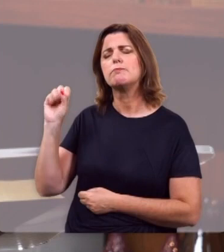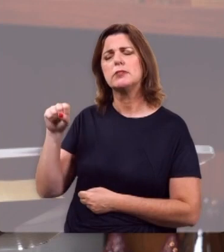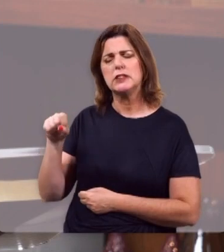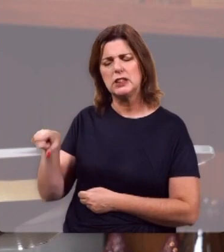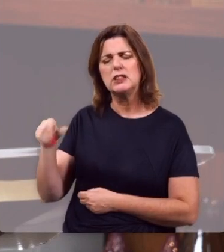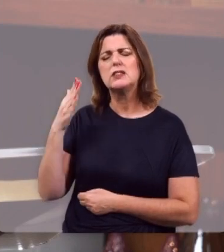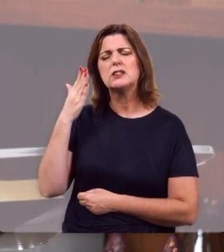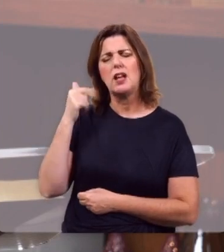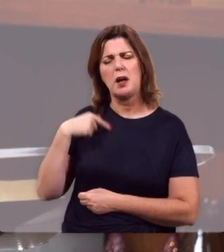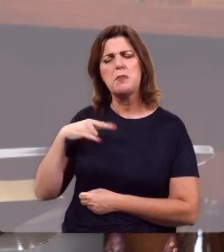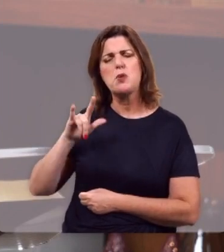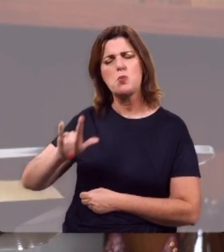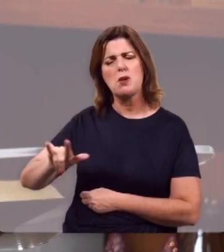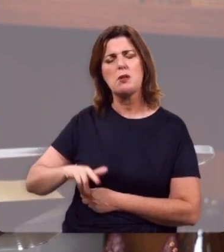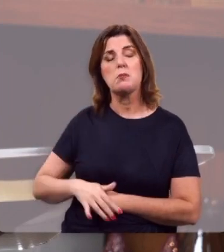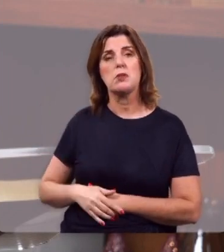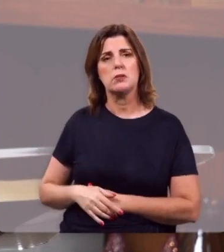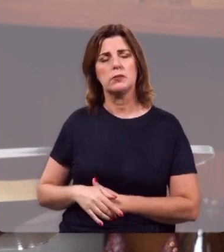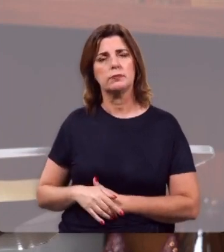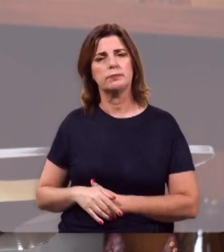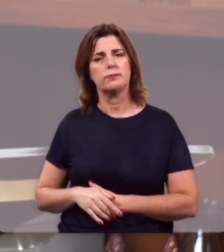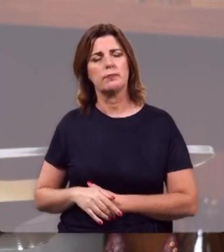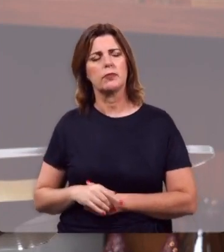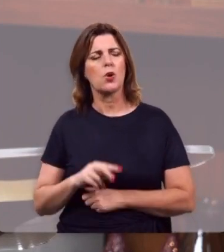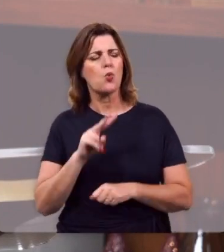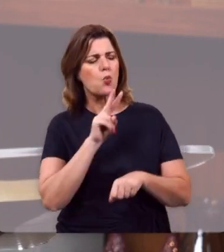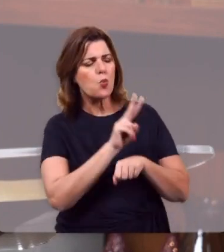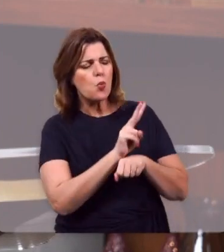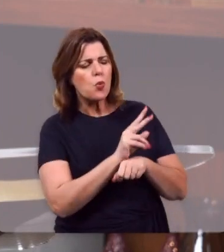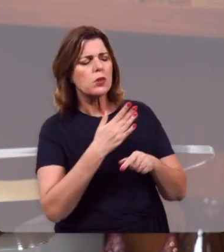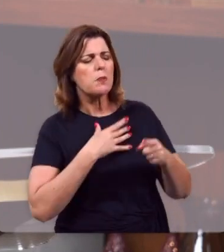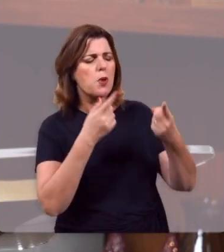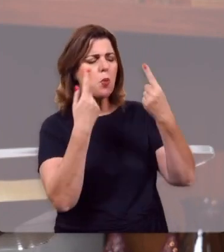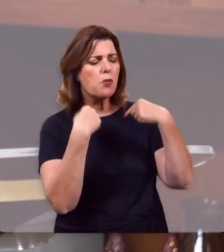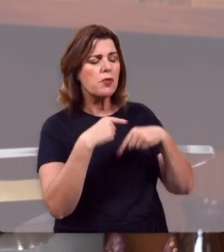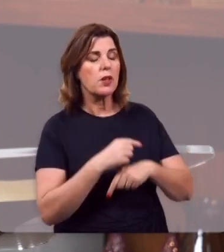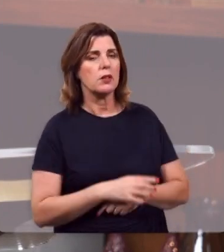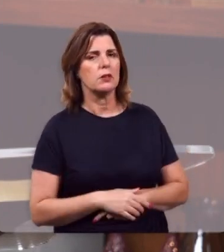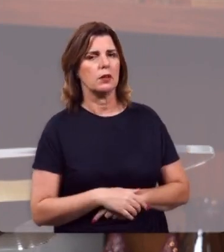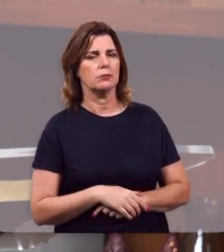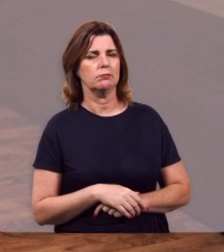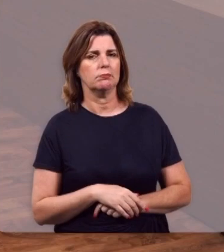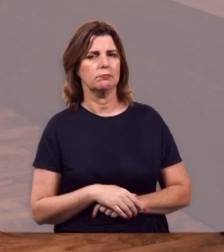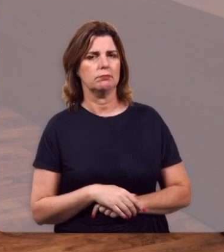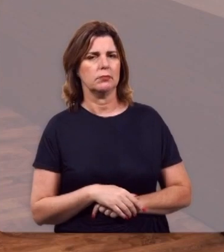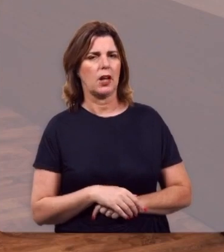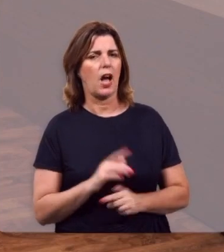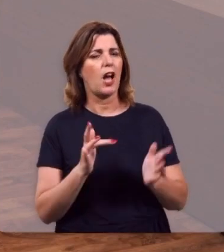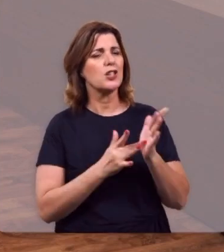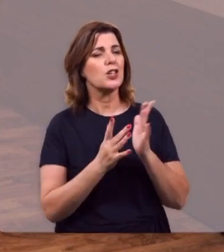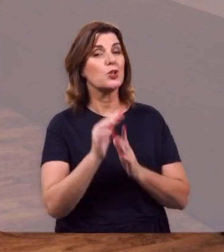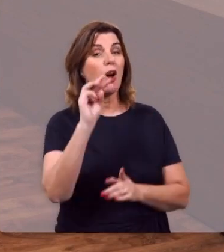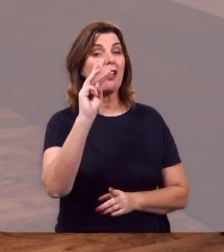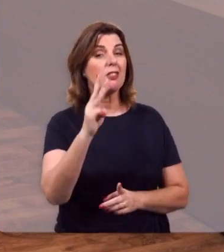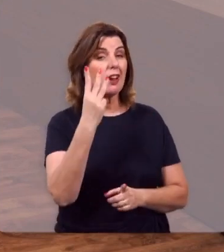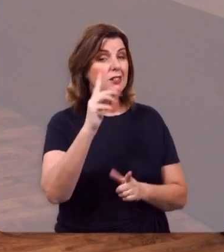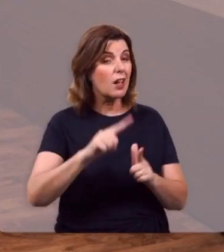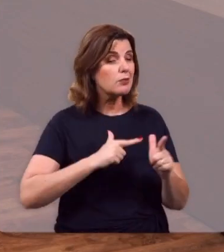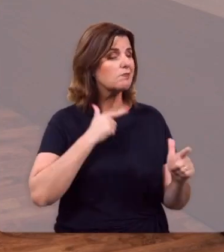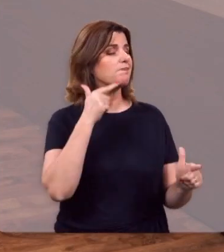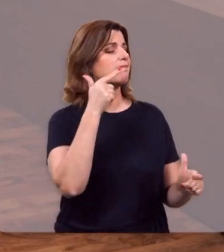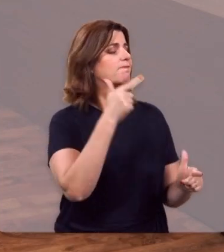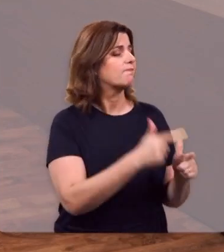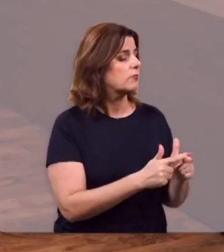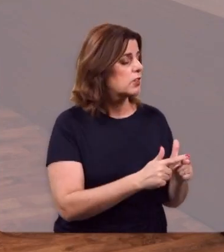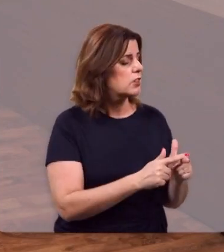tu sabes que eu te amo. Então, pastorei as minhas ovelhas. Aí Jesus pergunta a terceira vez: Simão,